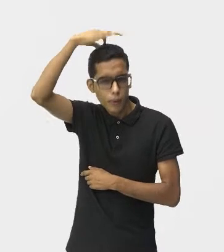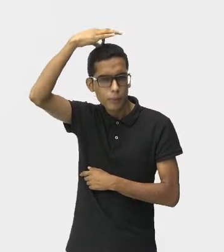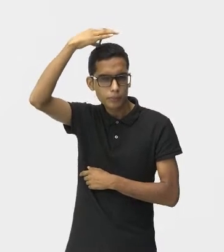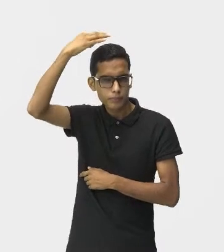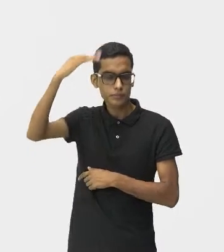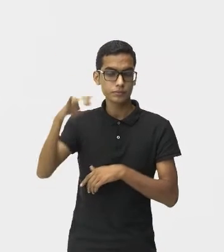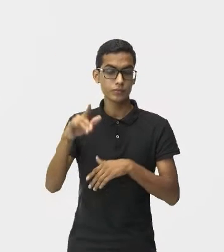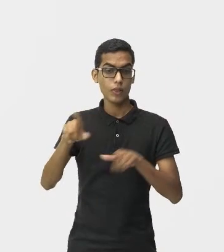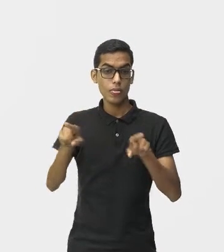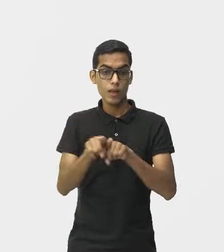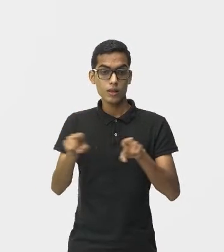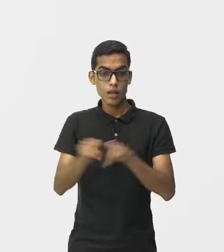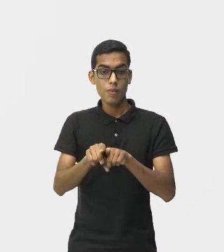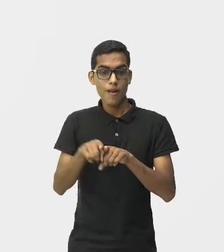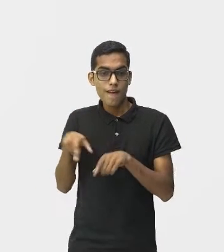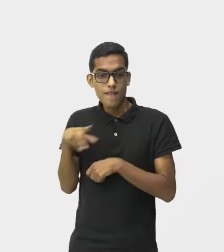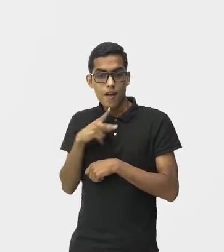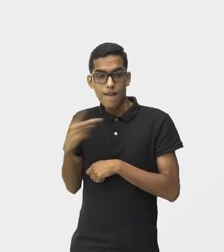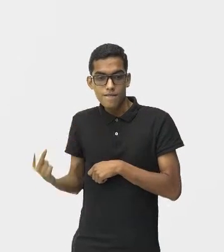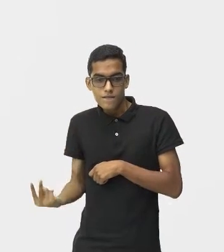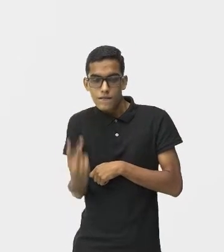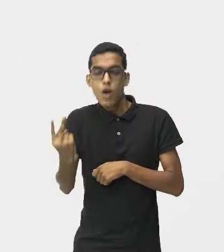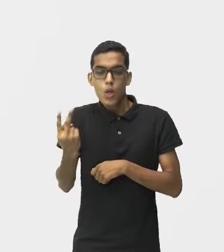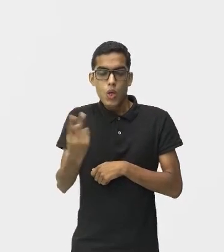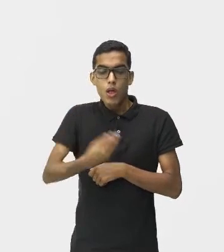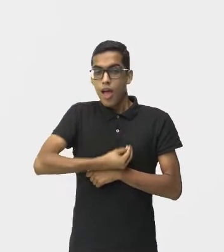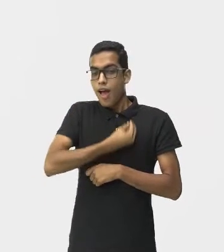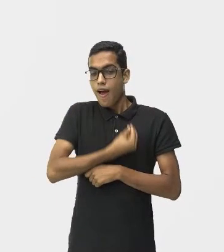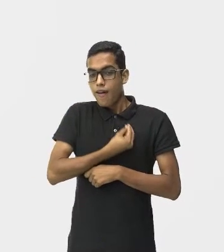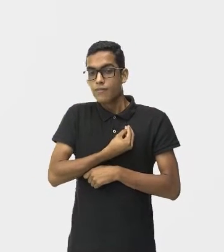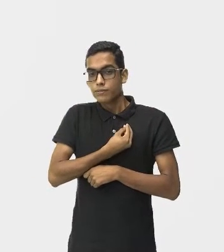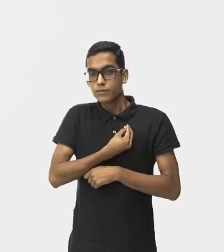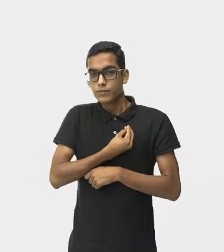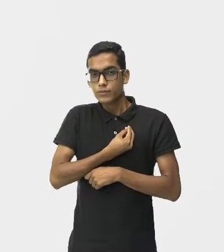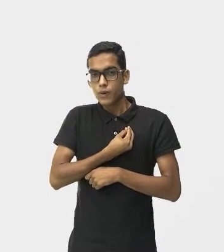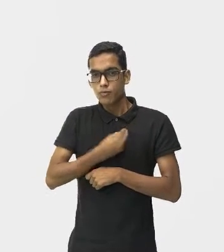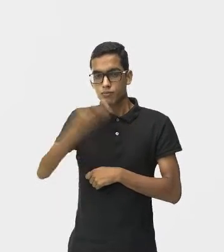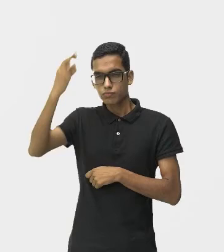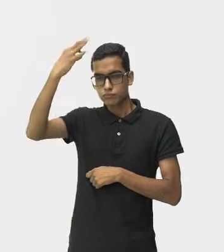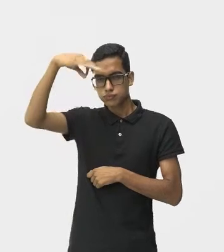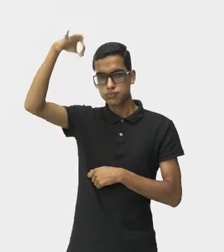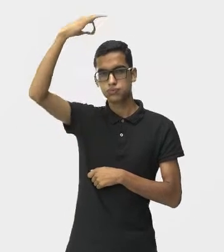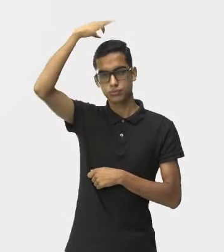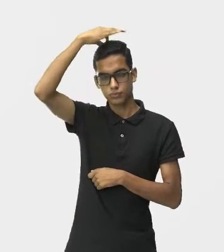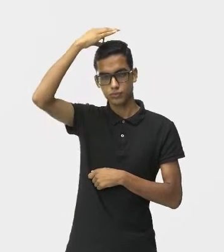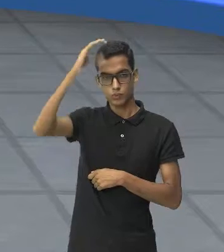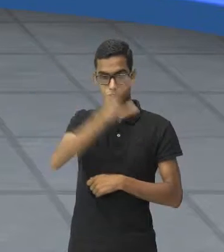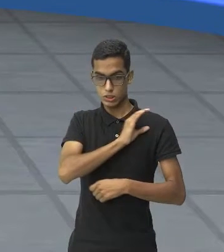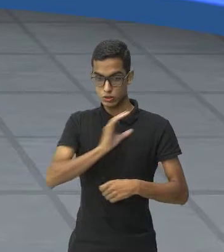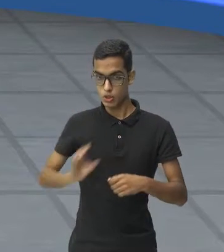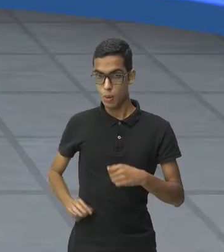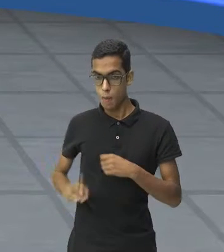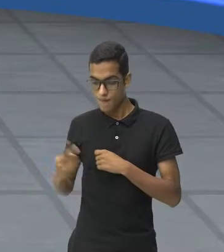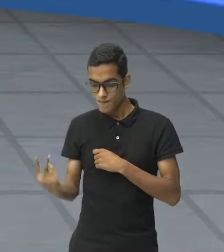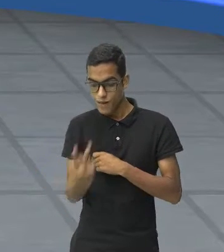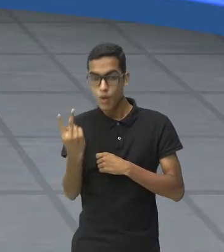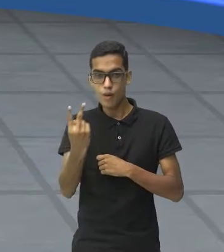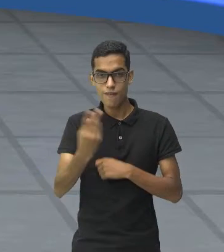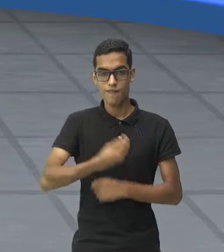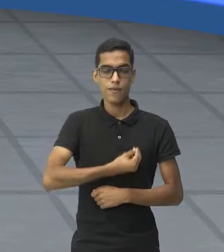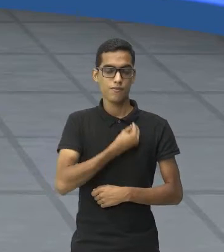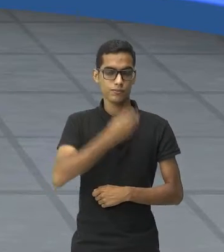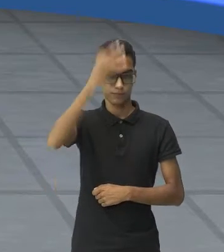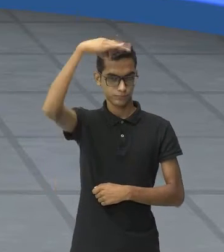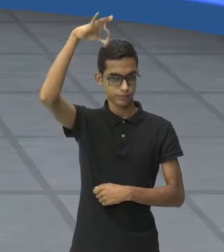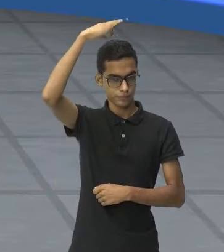a vida espiritual. Gente, é interessante a gente frisar que nos primeiros anos do cristianismo no Império